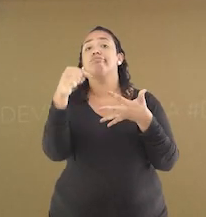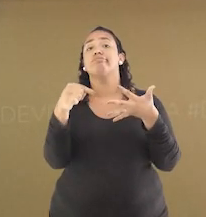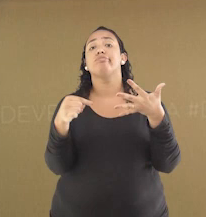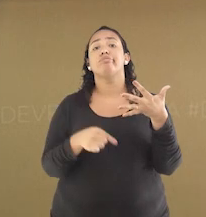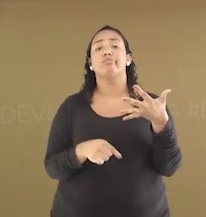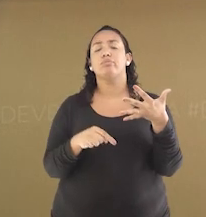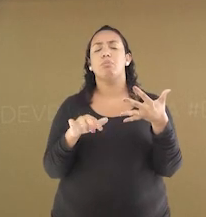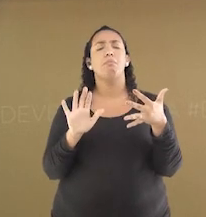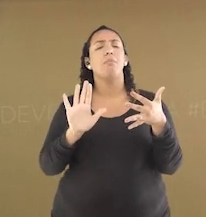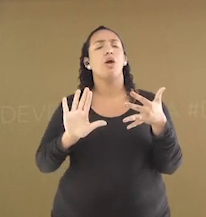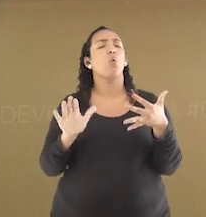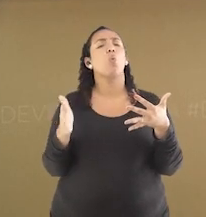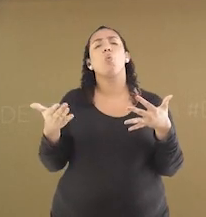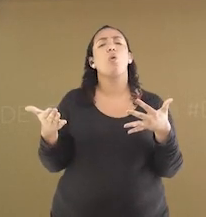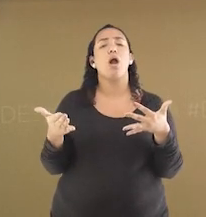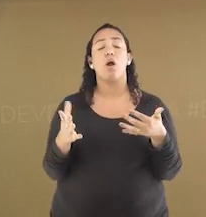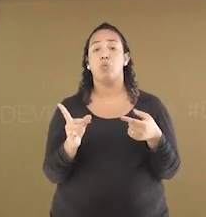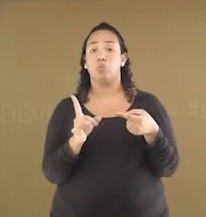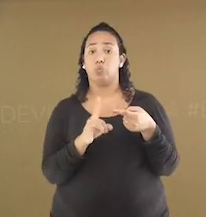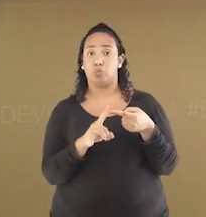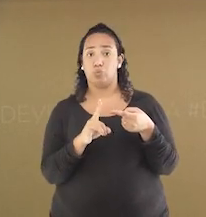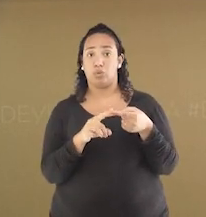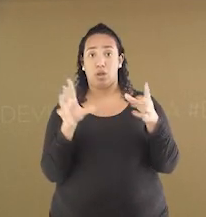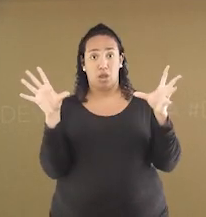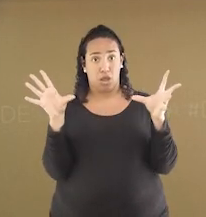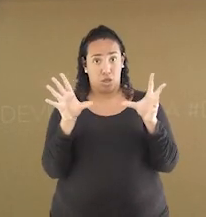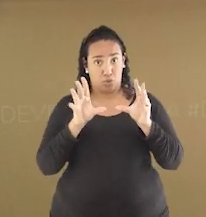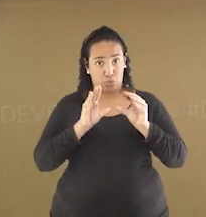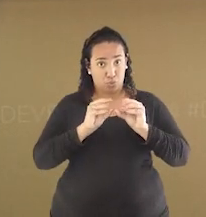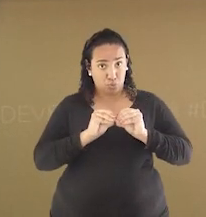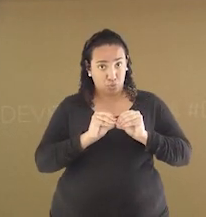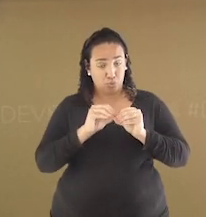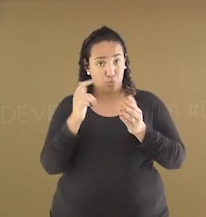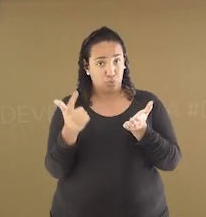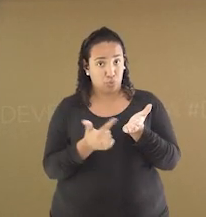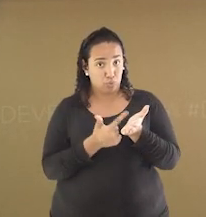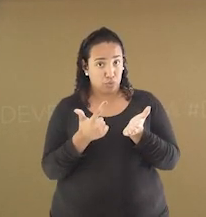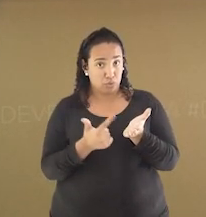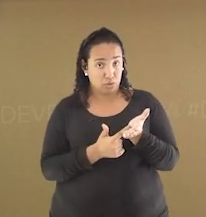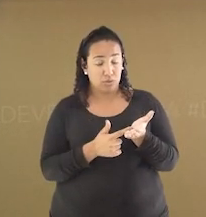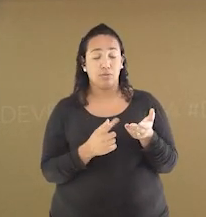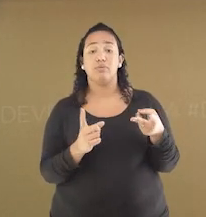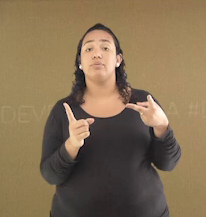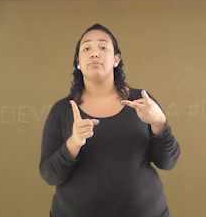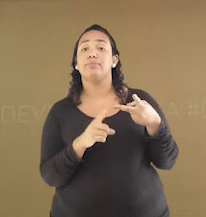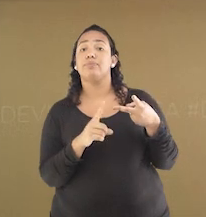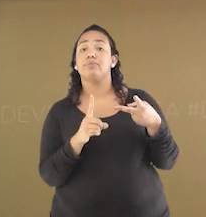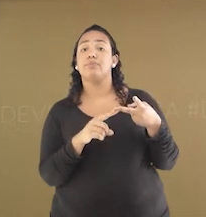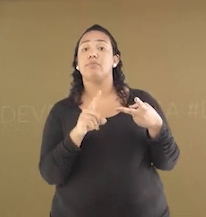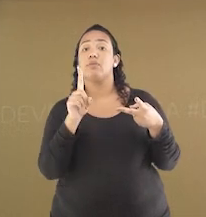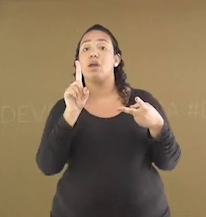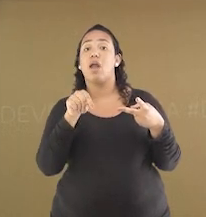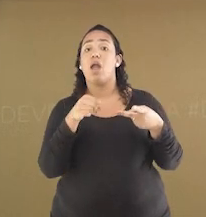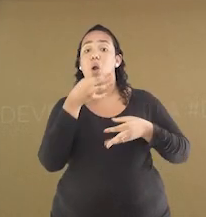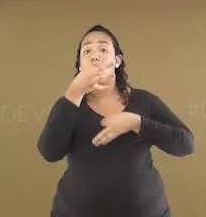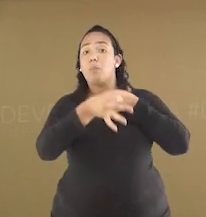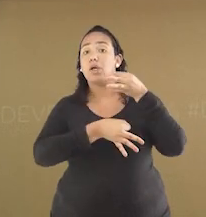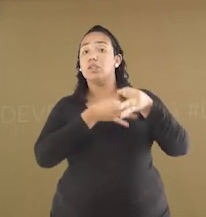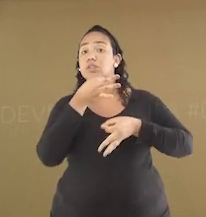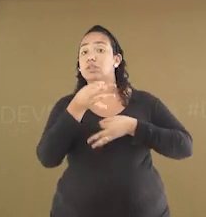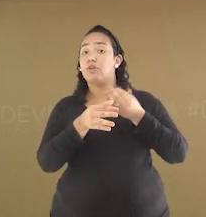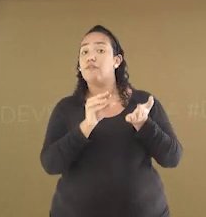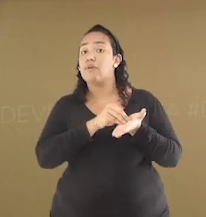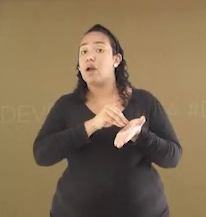Que elemento é esse? Letra A, o resumo do conteúdo da obra. Letra B, a